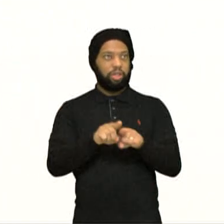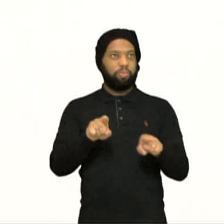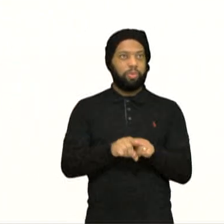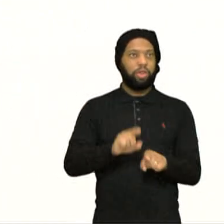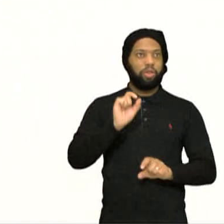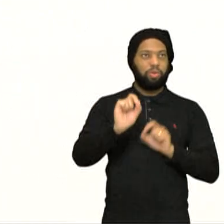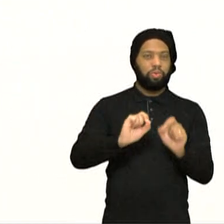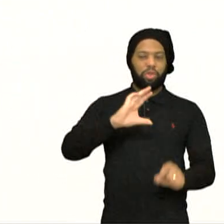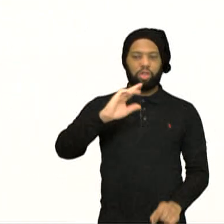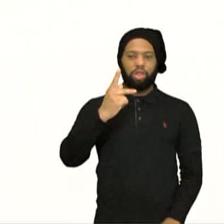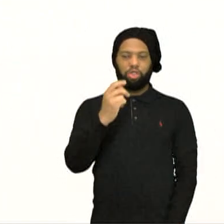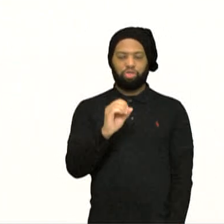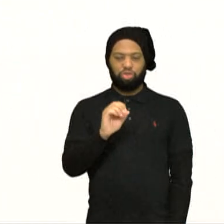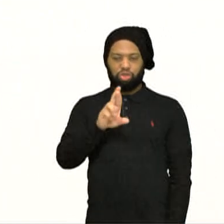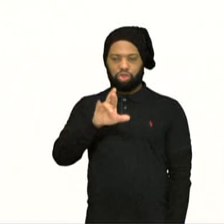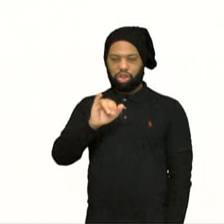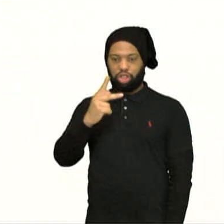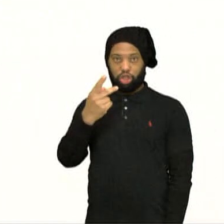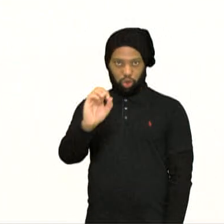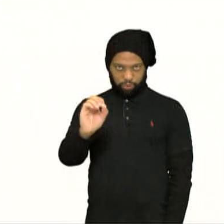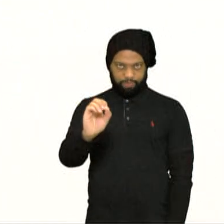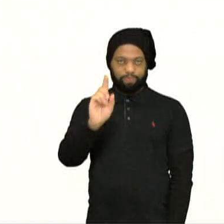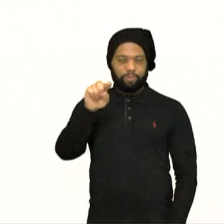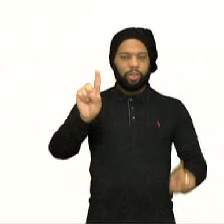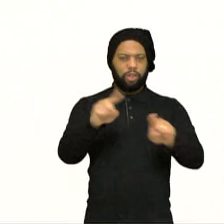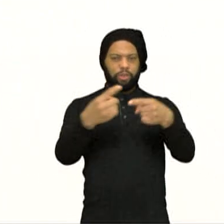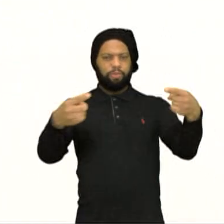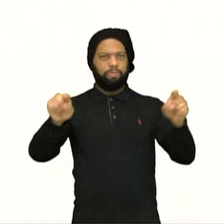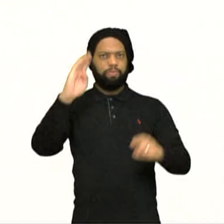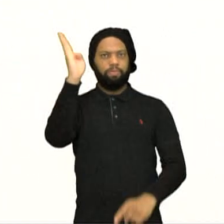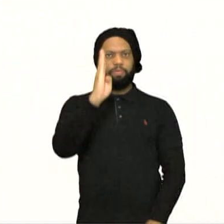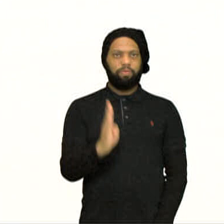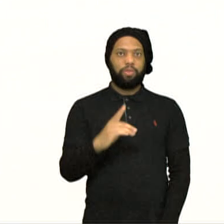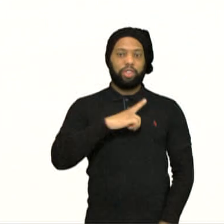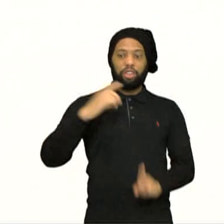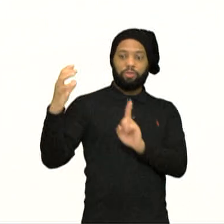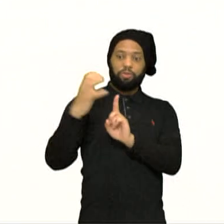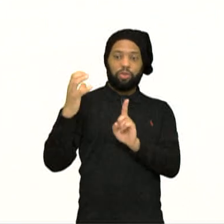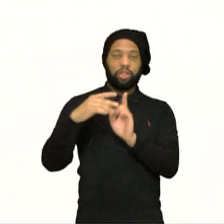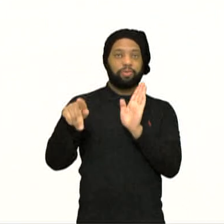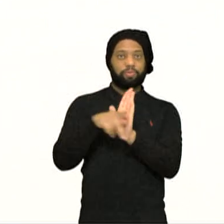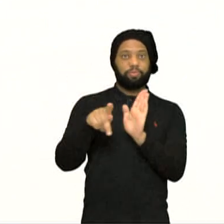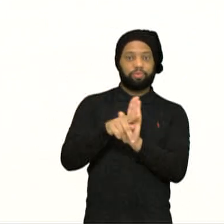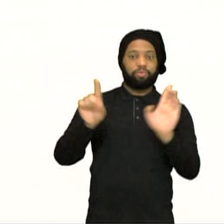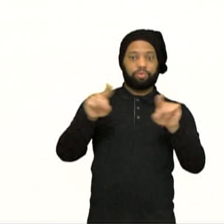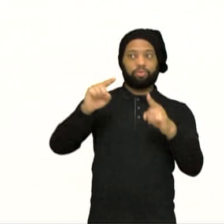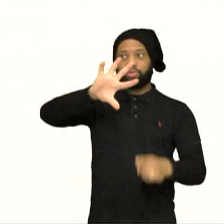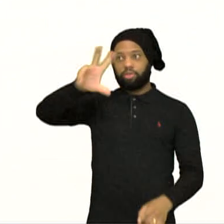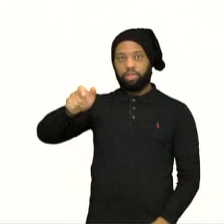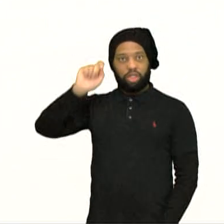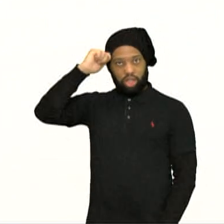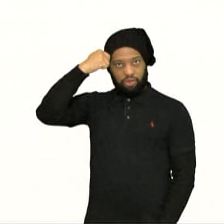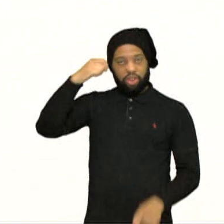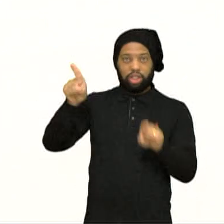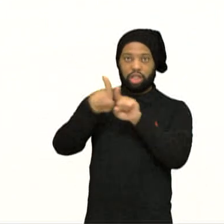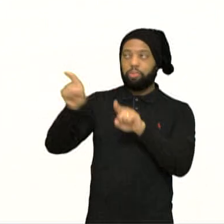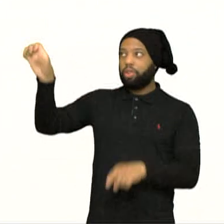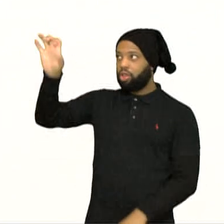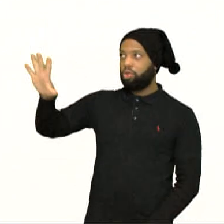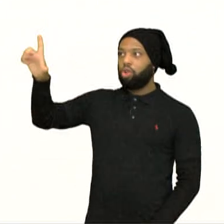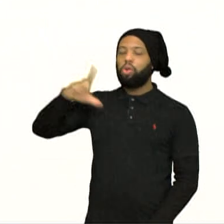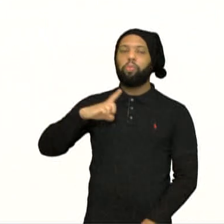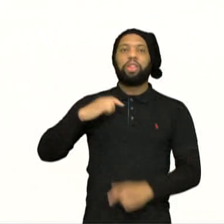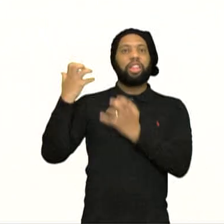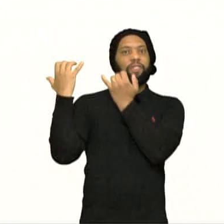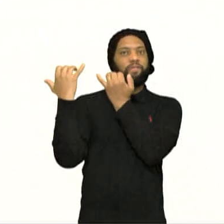chorinho. É uma música instrumental brasileira que tem influência na música africana e europeia. Nos seus instrumentos tem flauta,